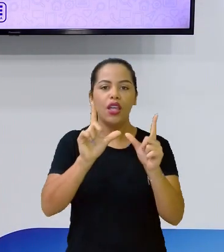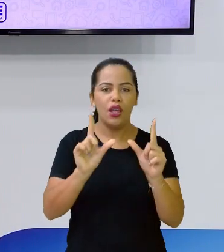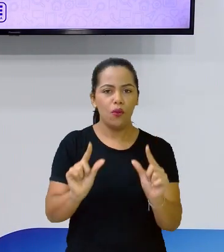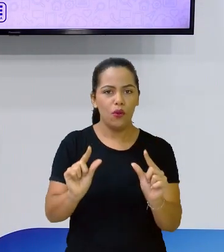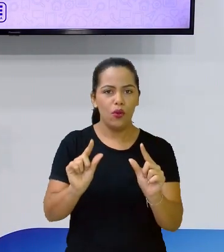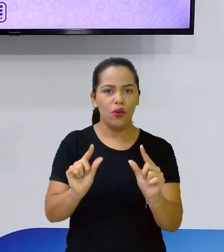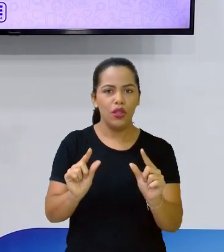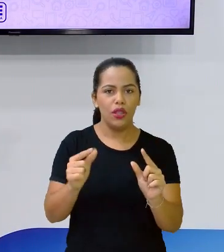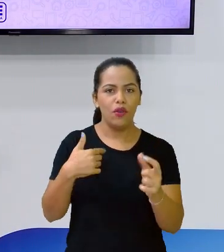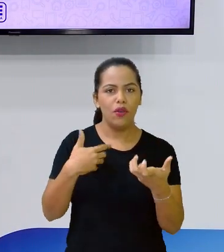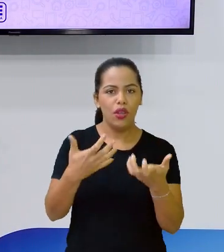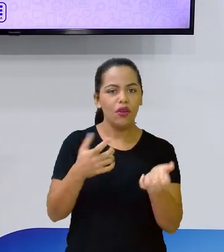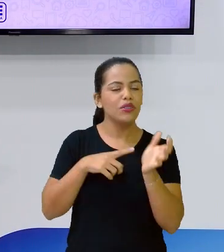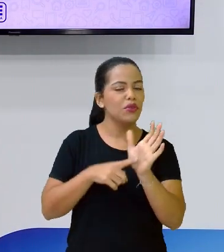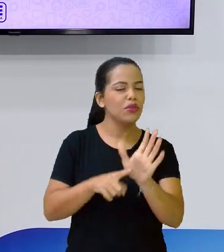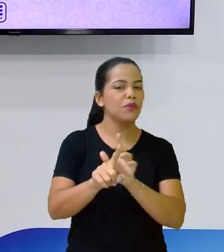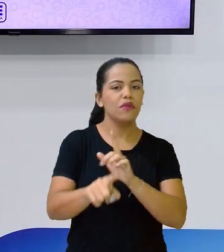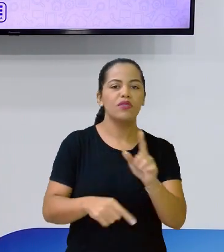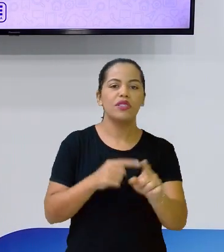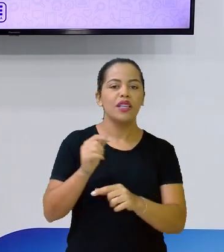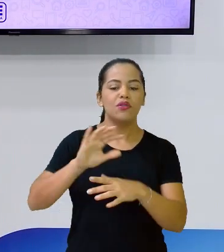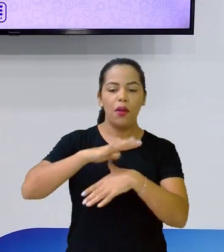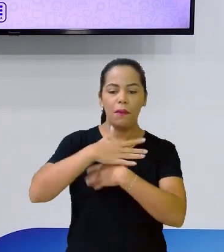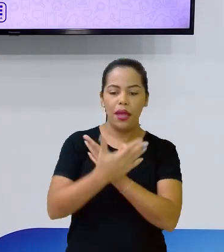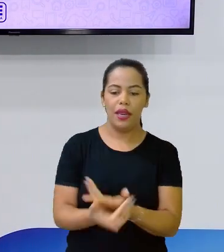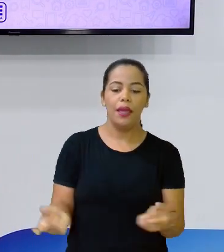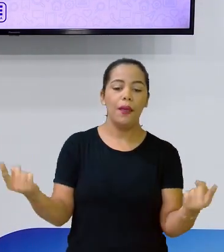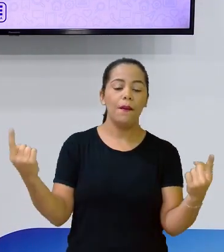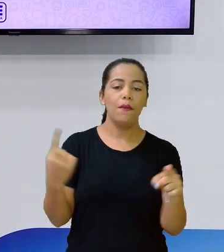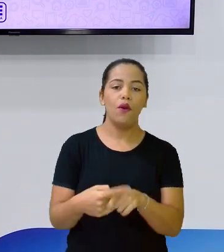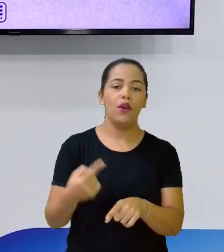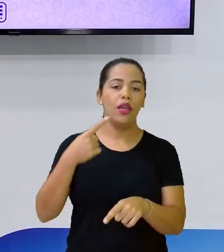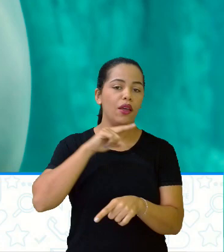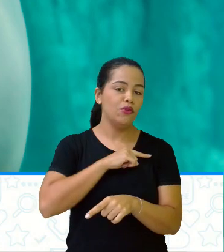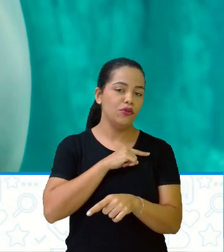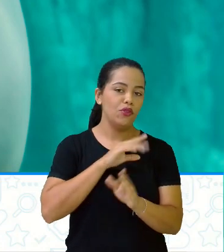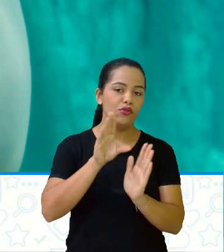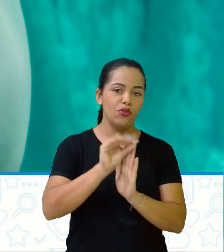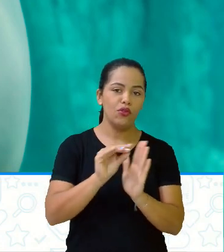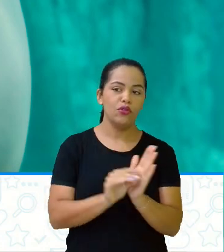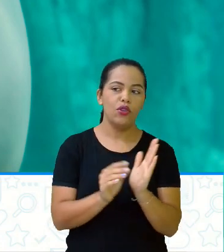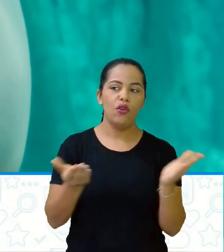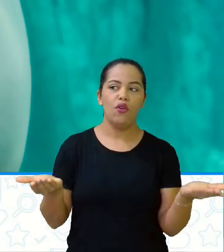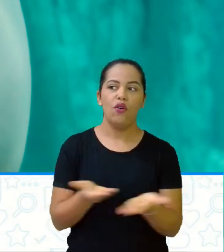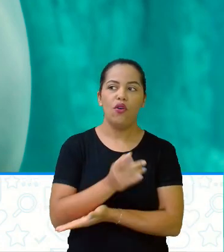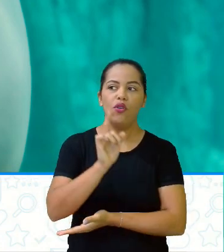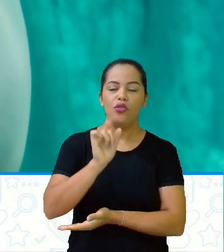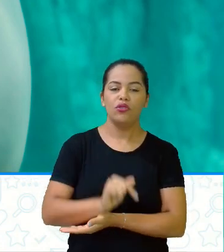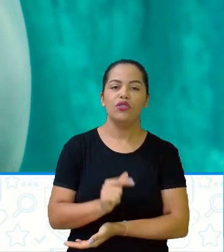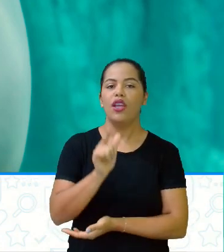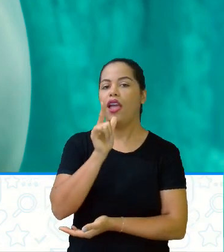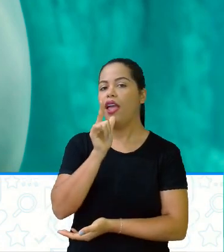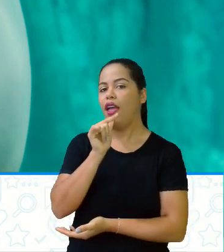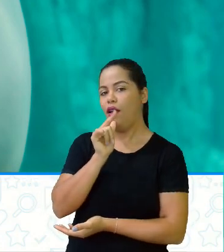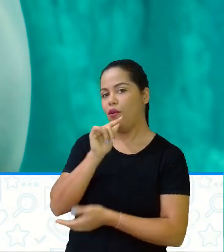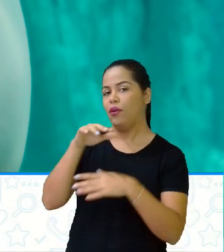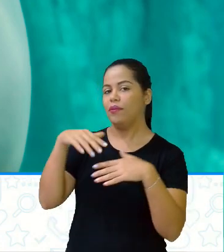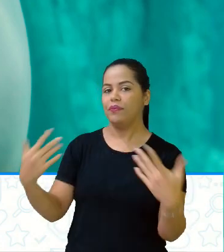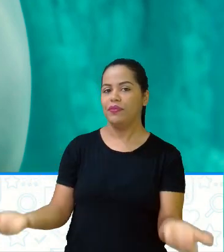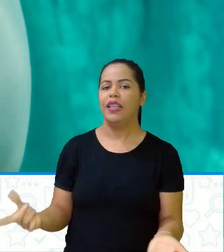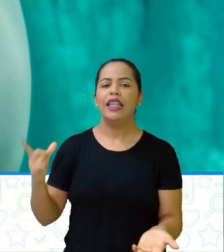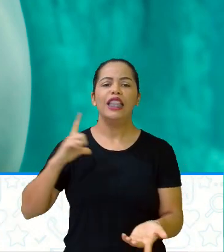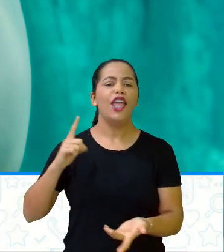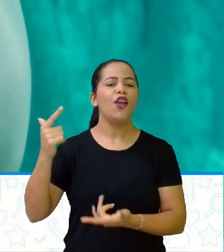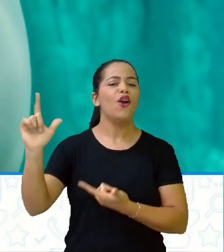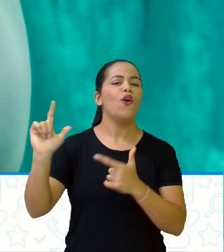água, então eu quis trazer um animal marinho. Olha só, gente. Ela tem outros nomes também, tá?